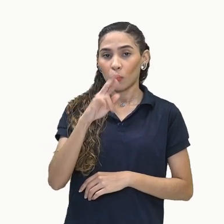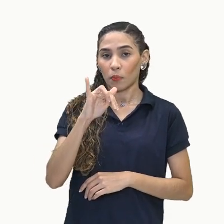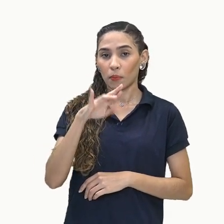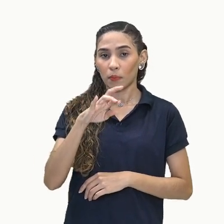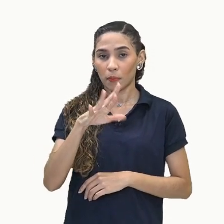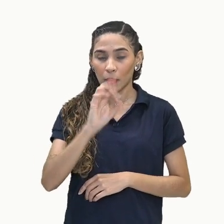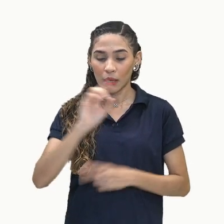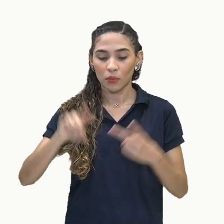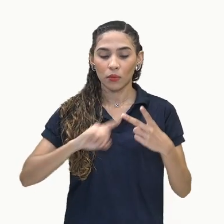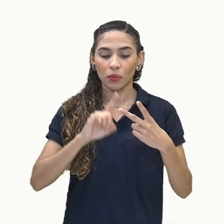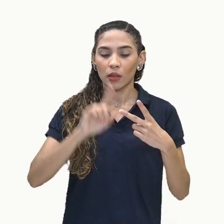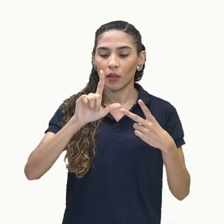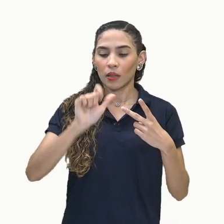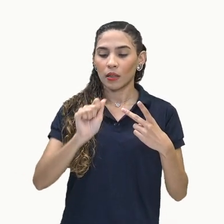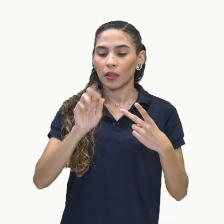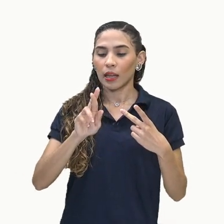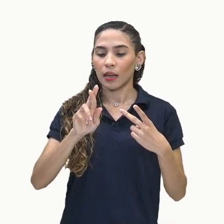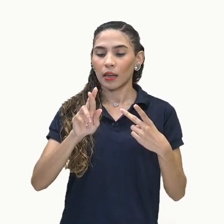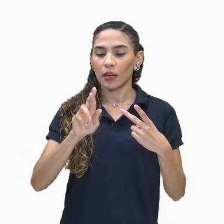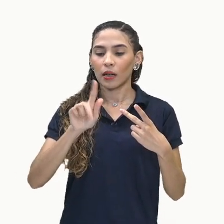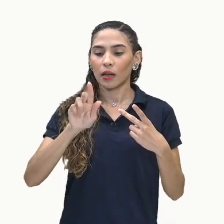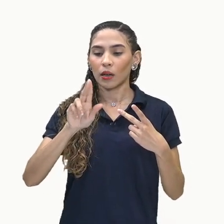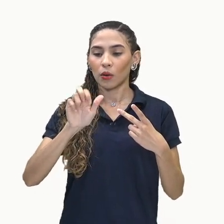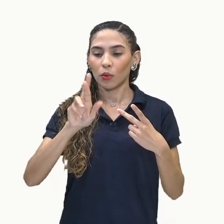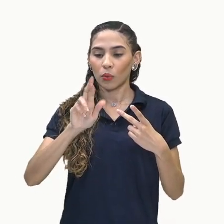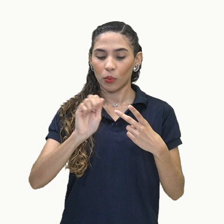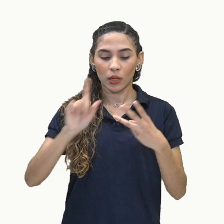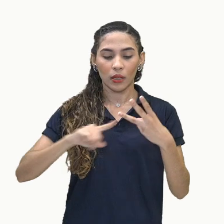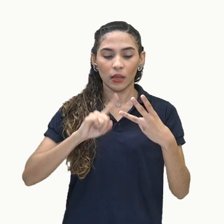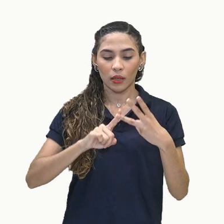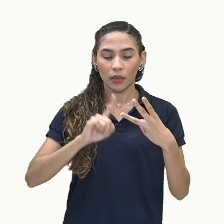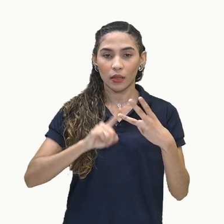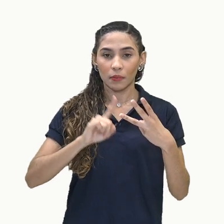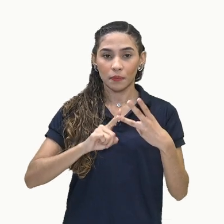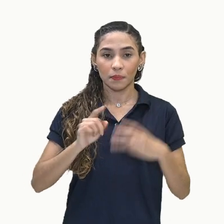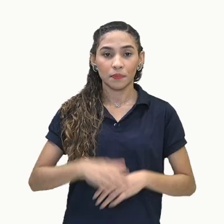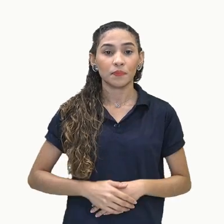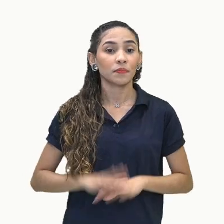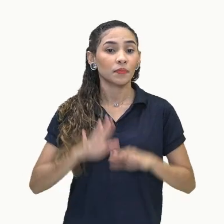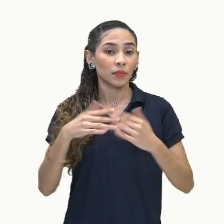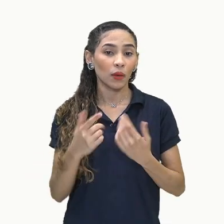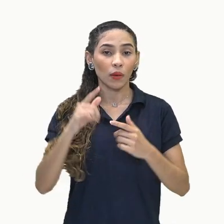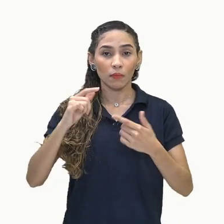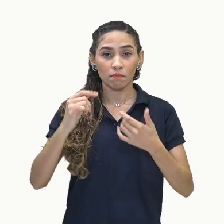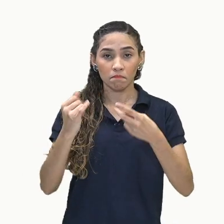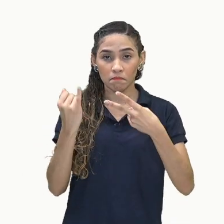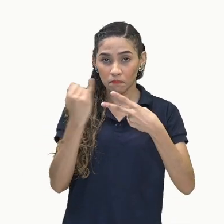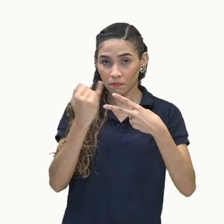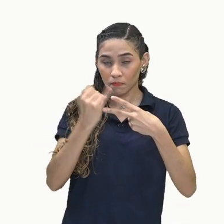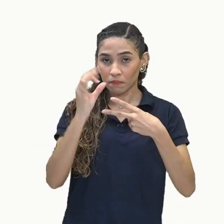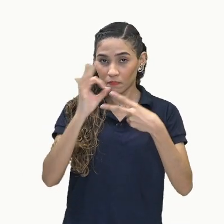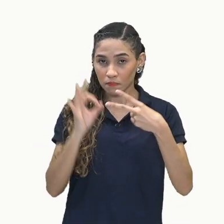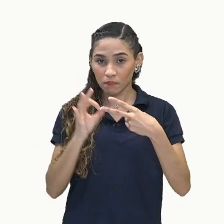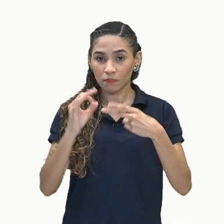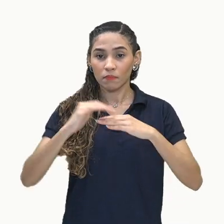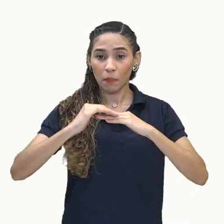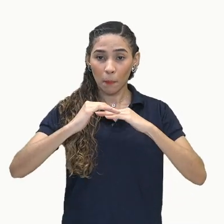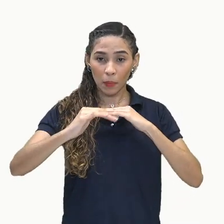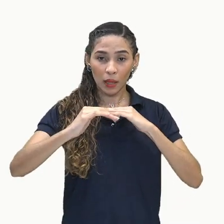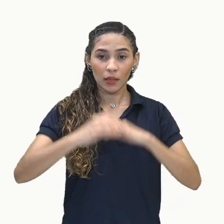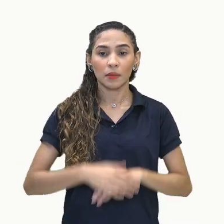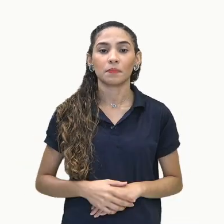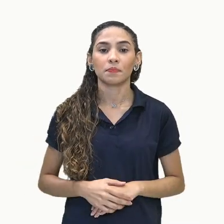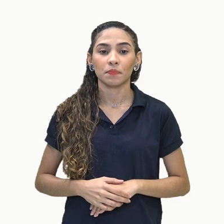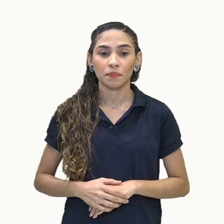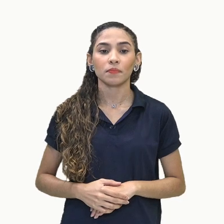altura, ok? Então, aqui para o nosso polígono, são figuras geométricas planas, então, somente as